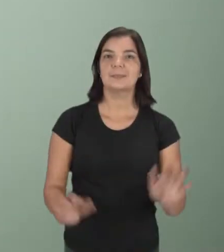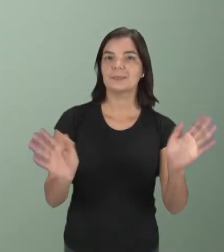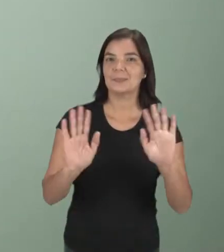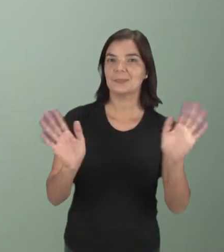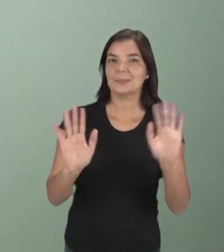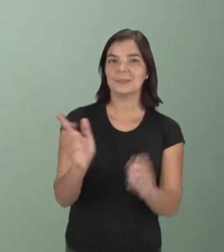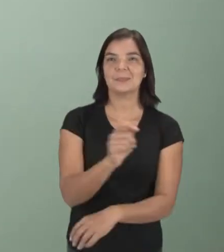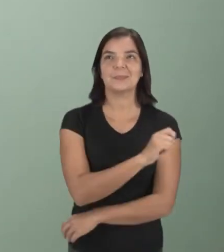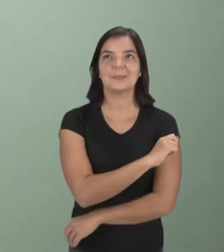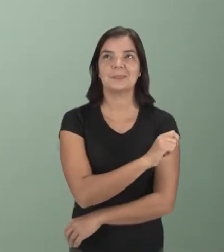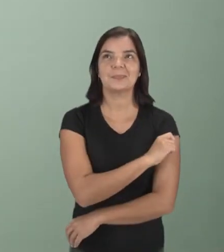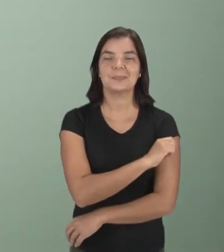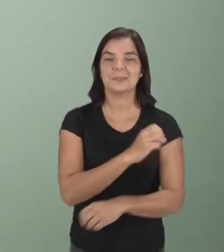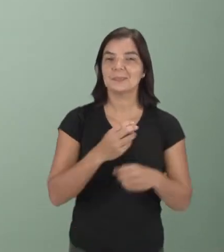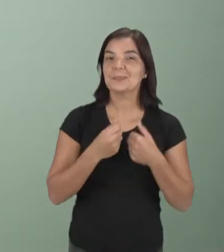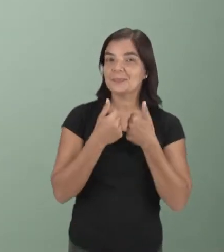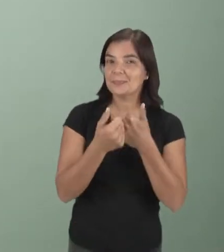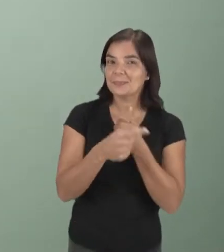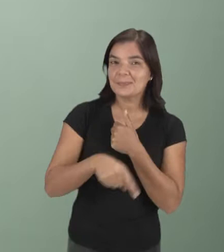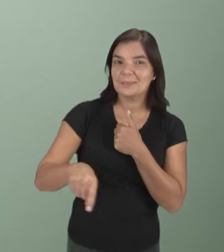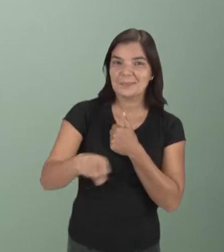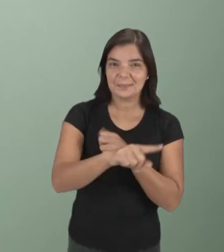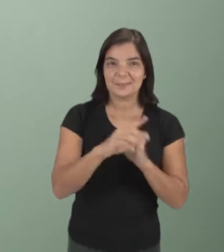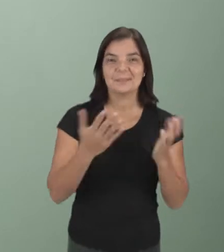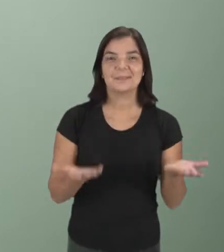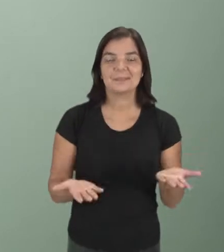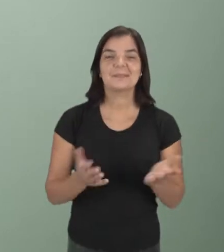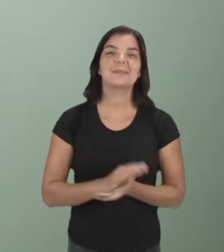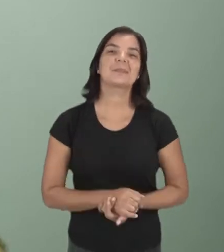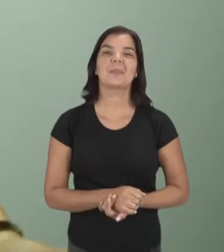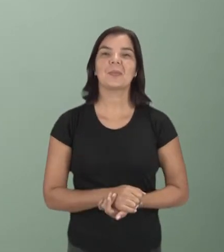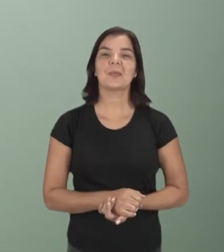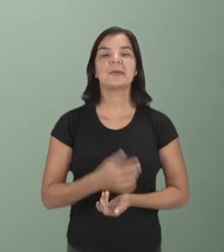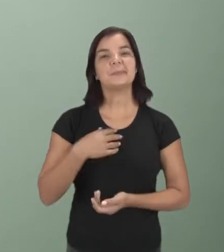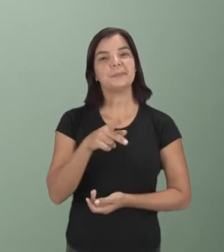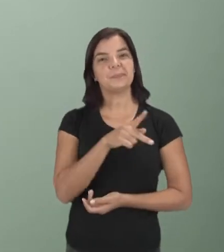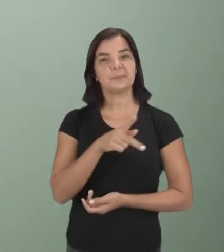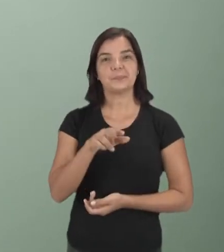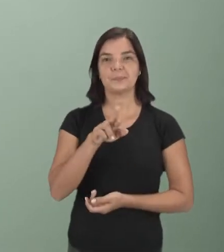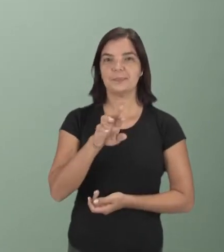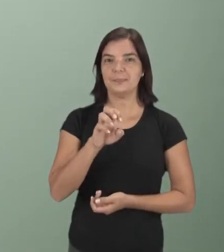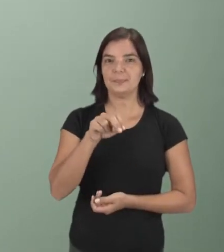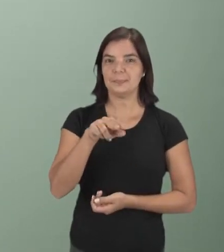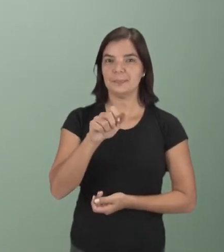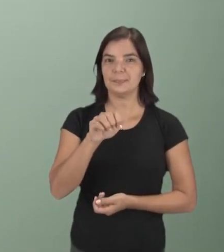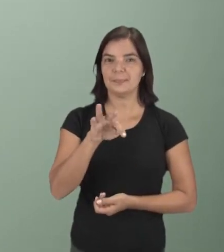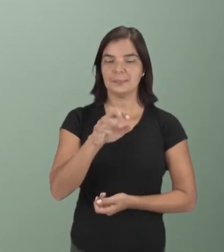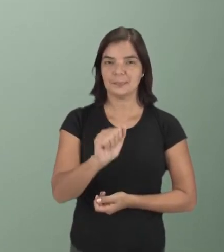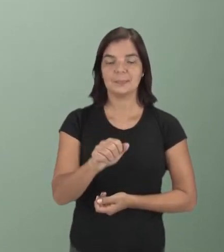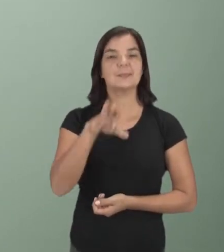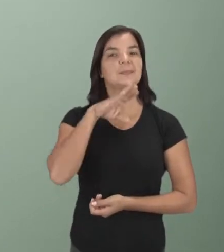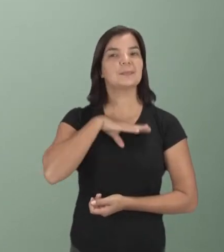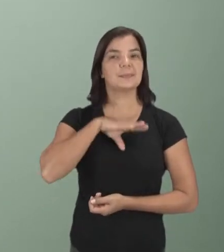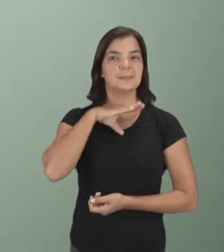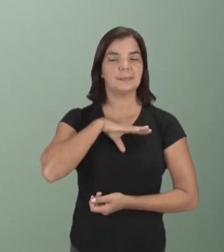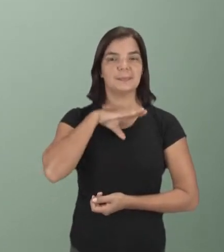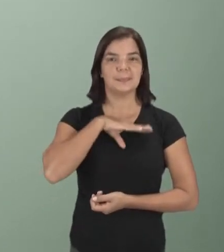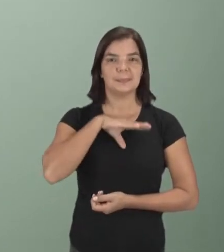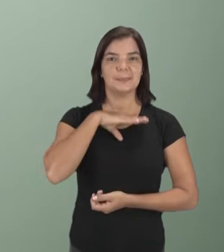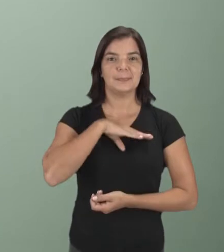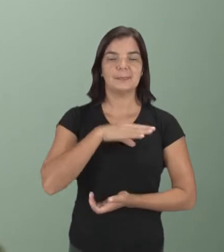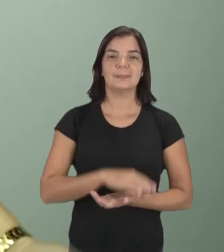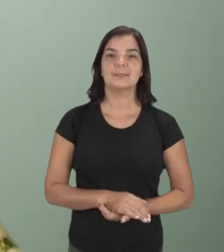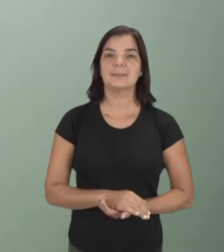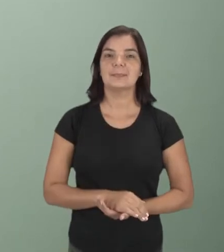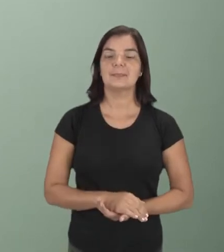Olá, alunos! Como vão todos vocês? Tudo bem? Então, eu sou a professora Renata, professora de língua portuguesa,